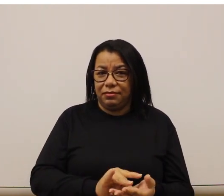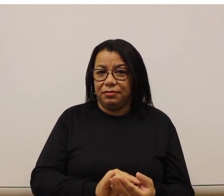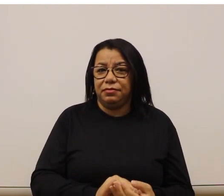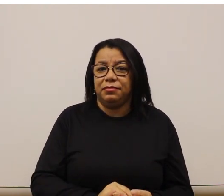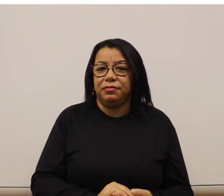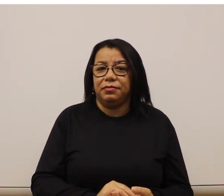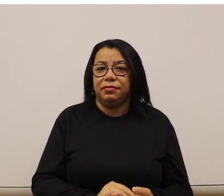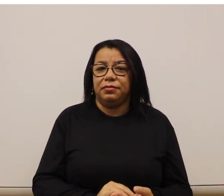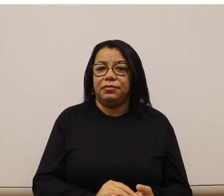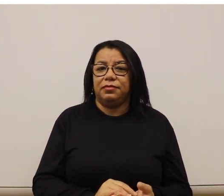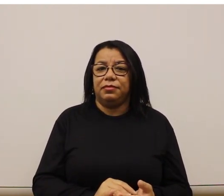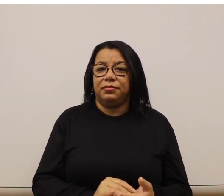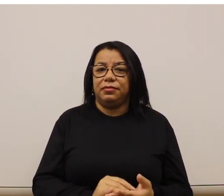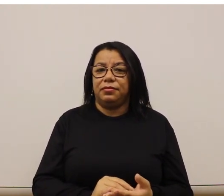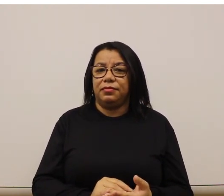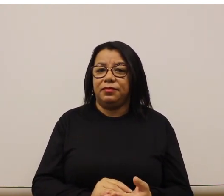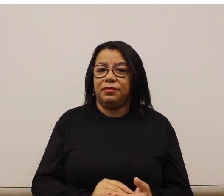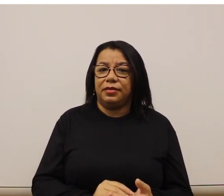Recuperamos